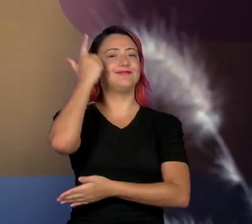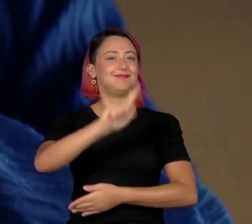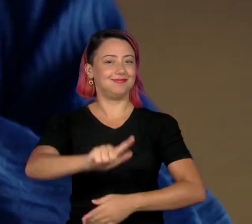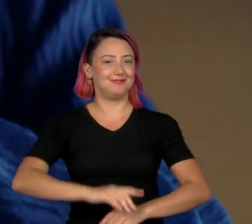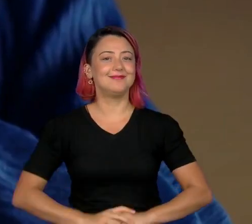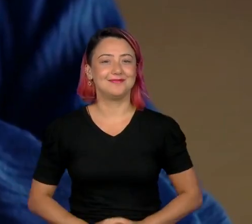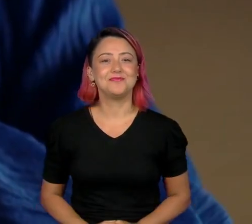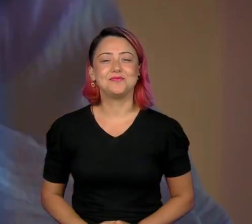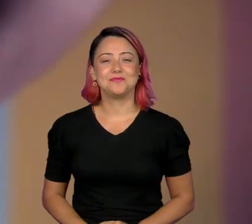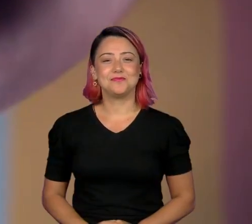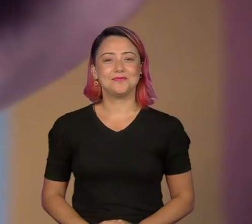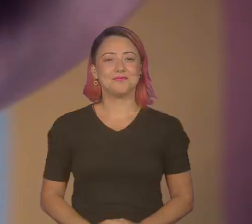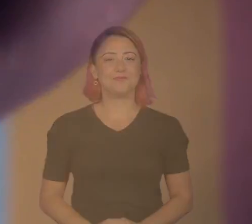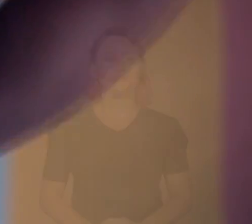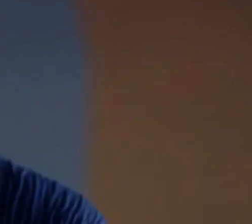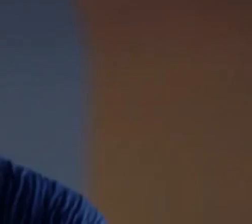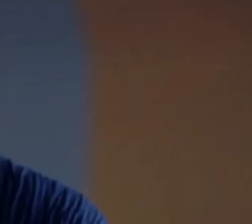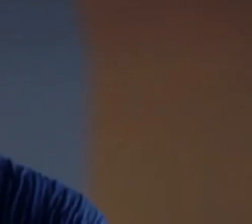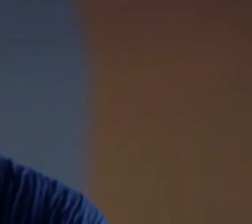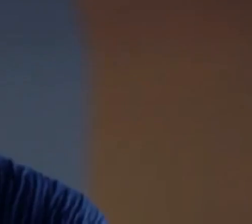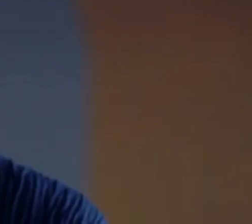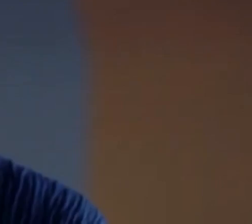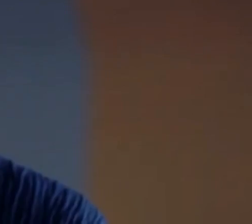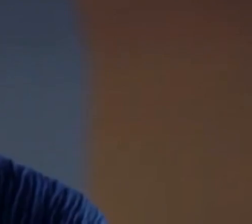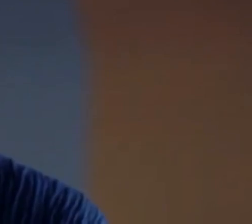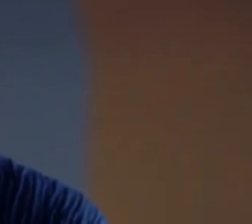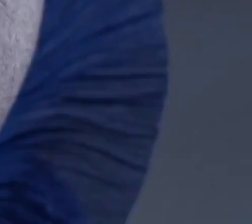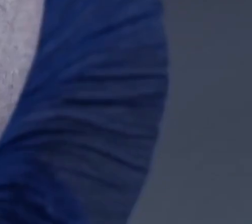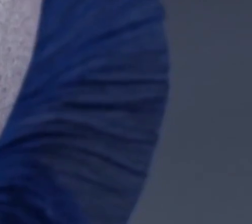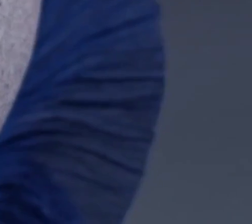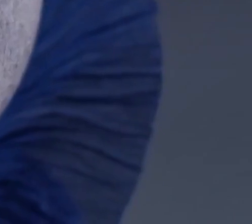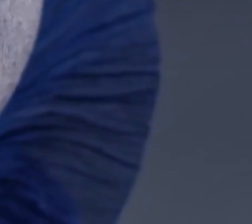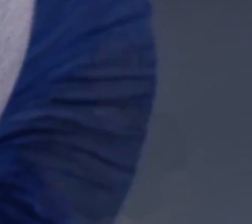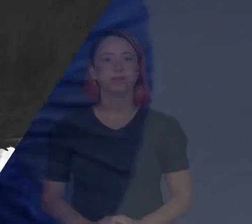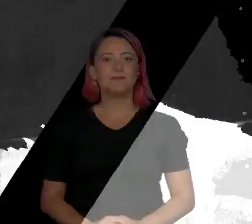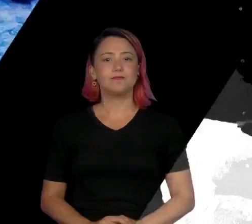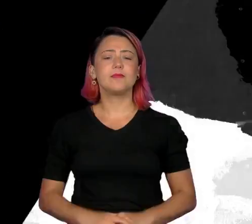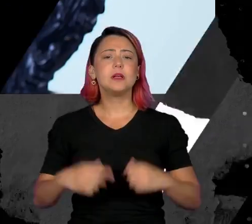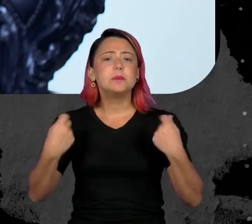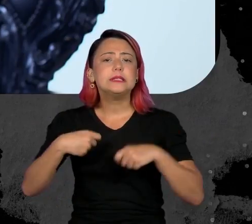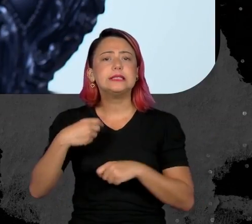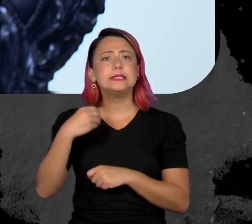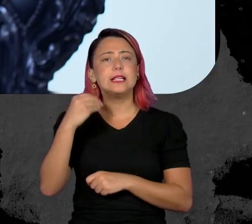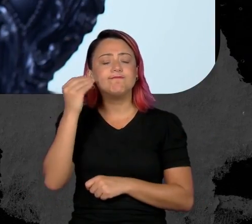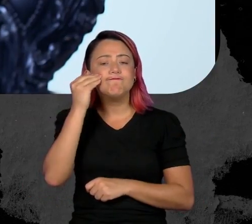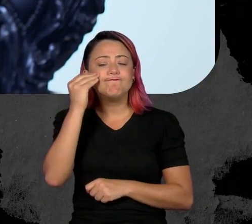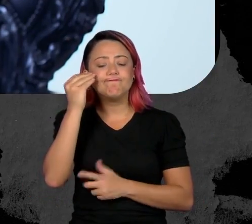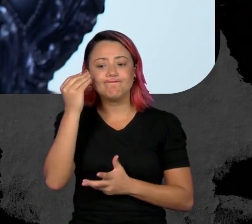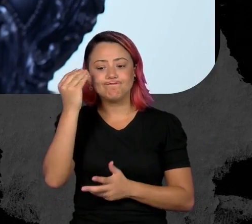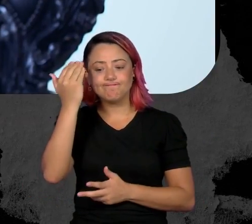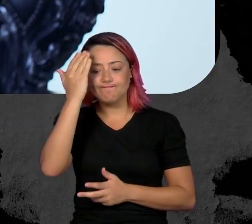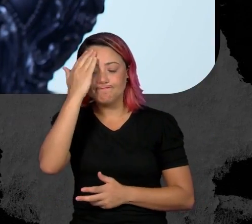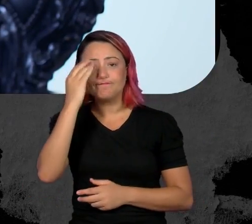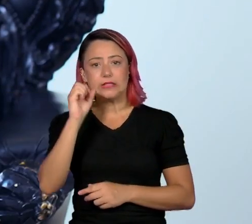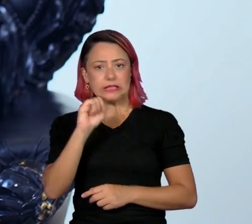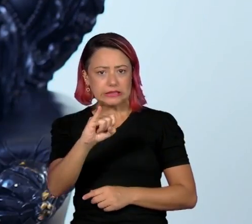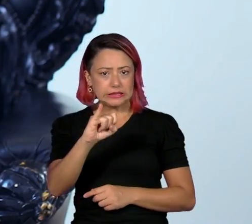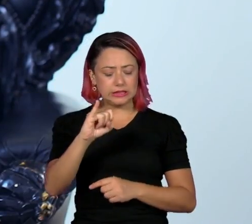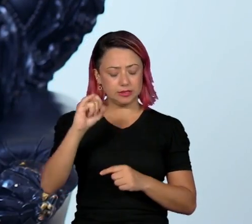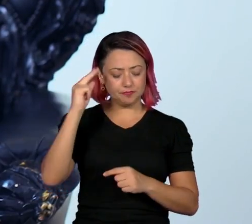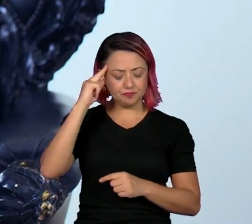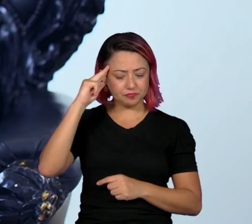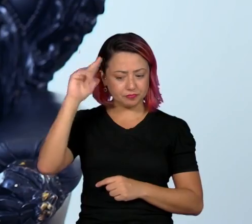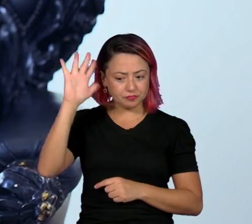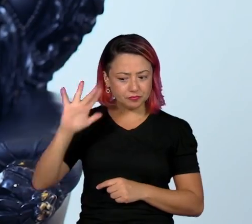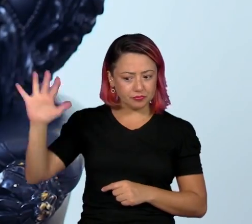Eu não vou mais me calar. Tenta entender que se você teve capacidade de sonhar e de